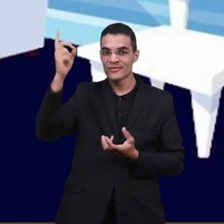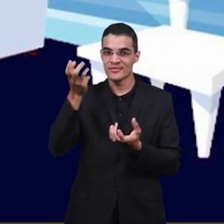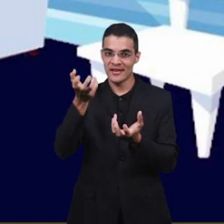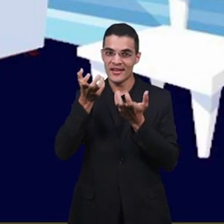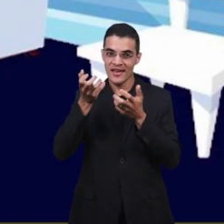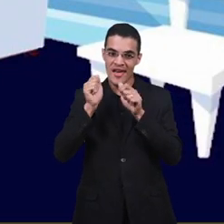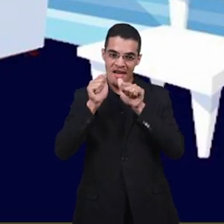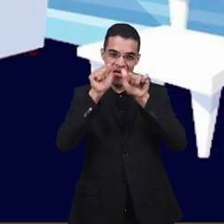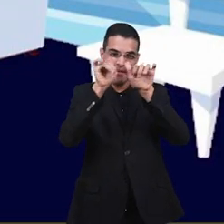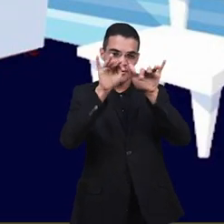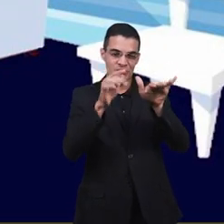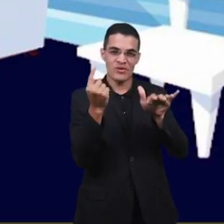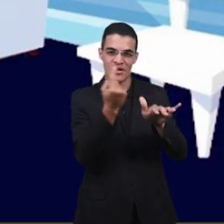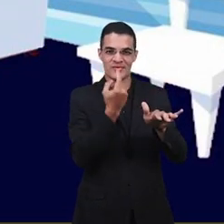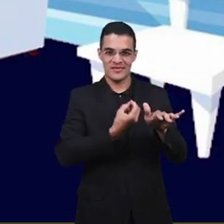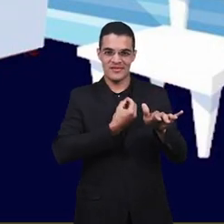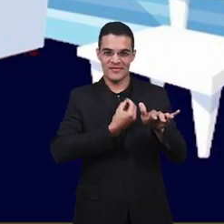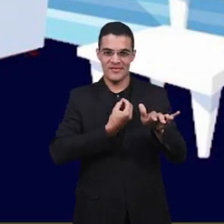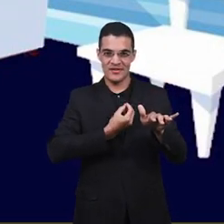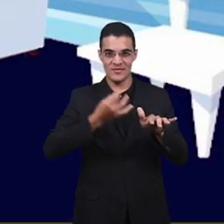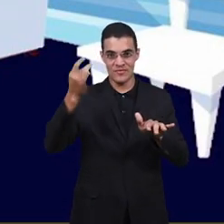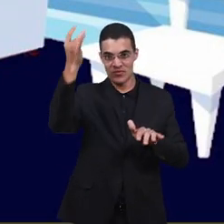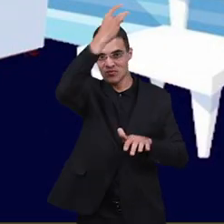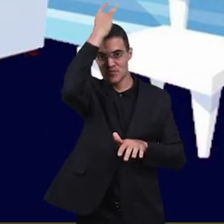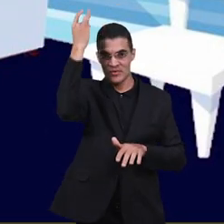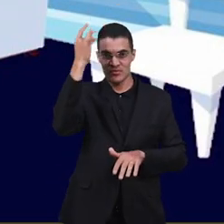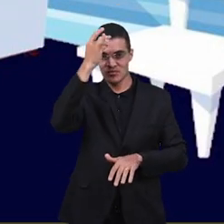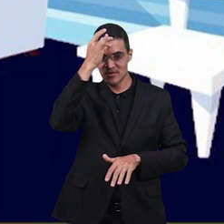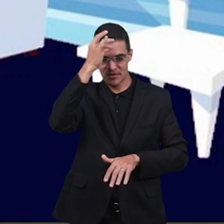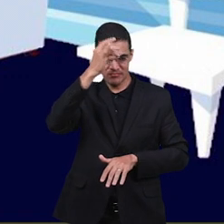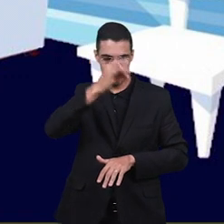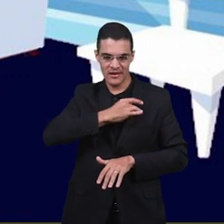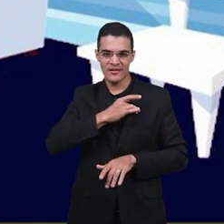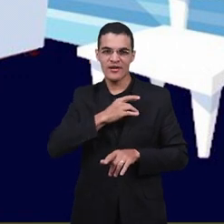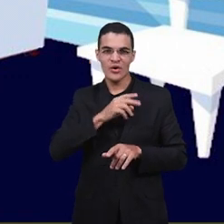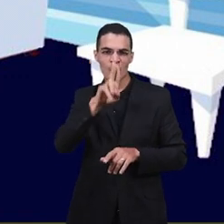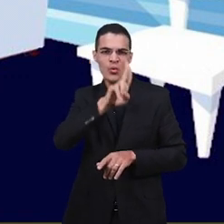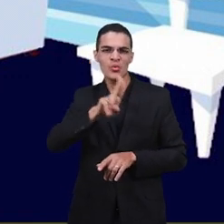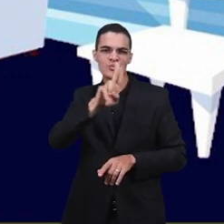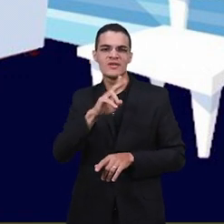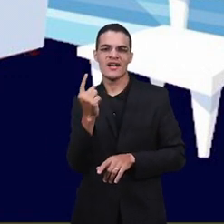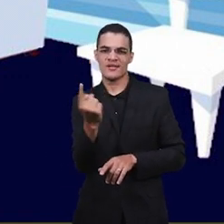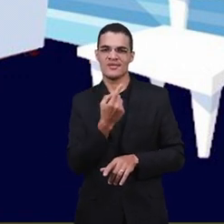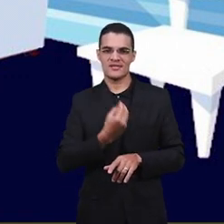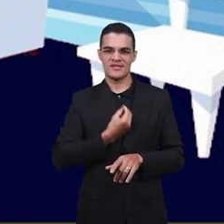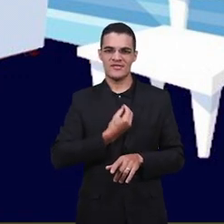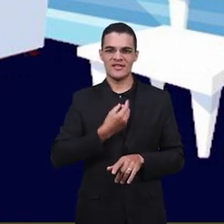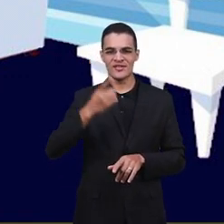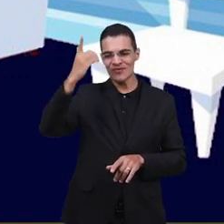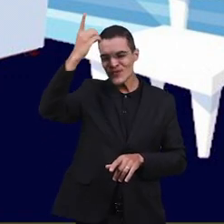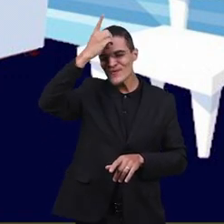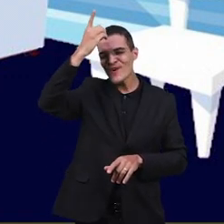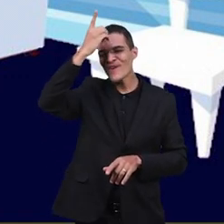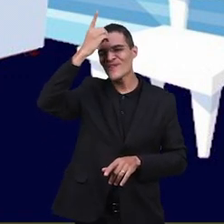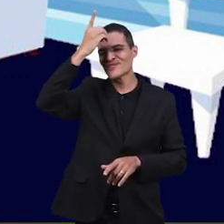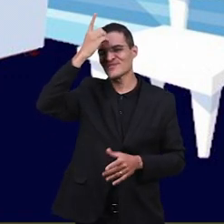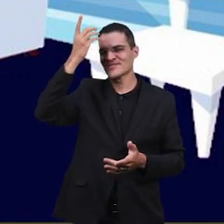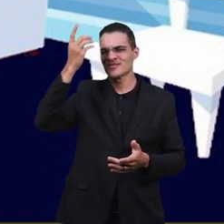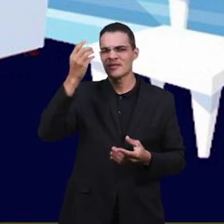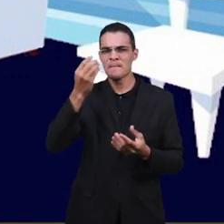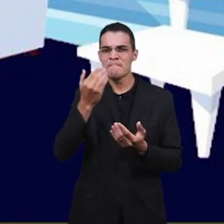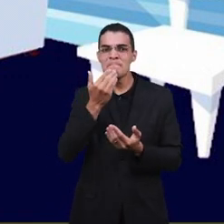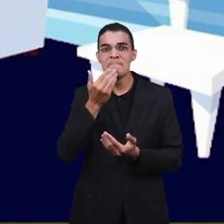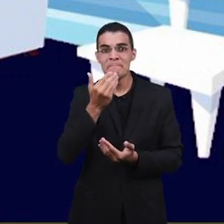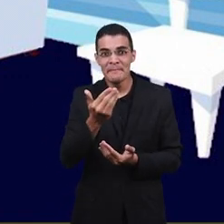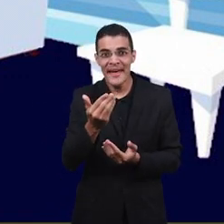com seu Espírito e nos usar através dos dons espirituais. Peça ao Senhor